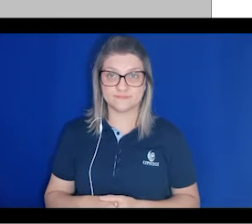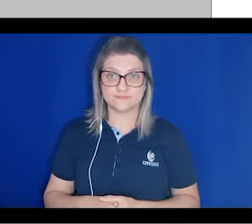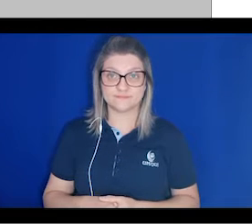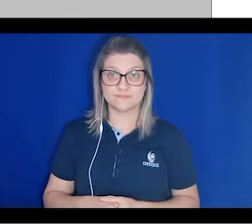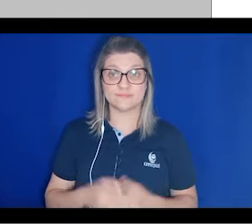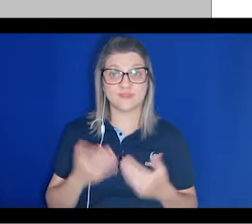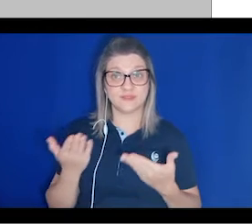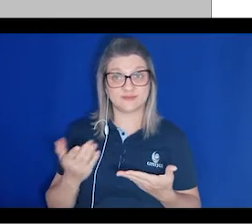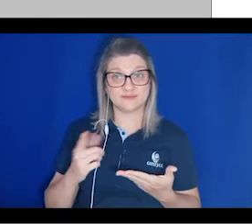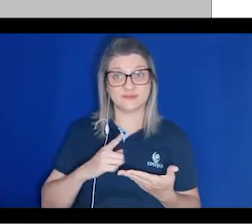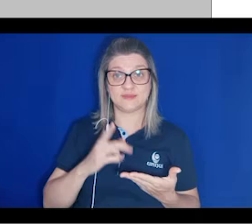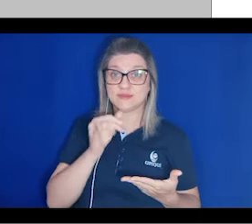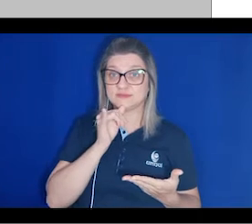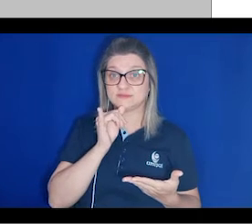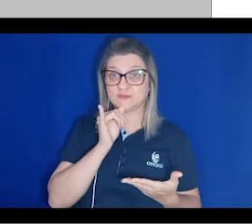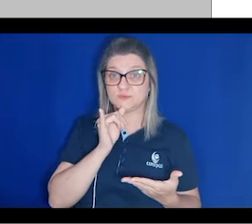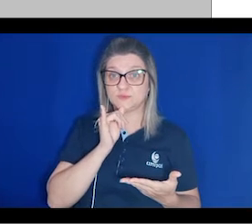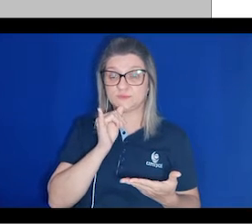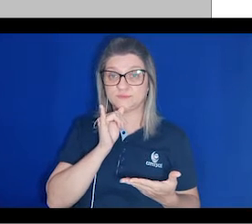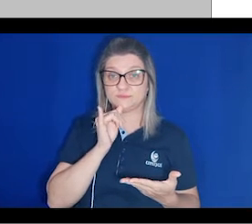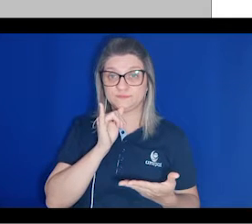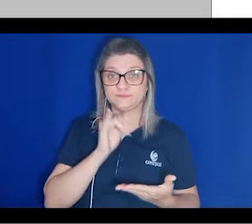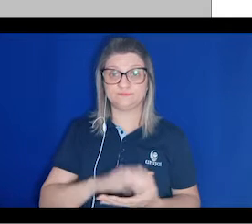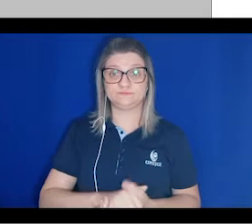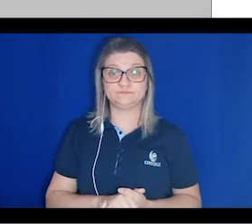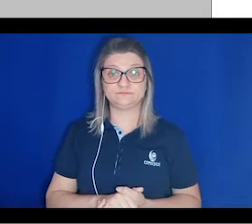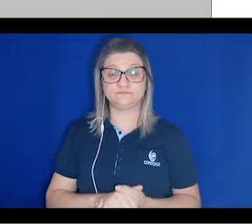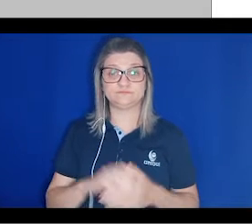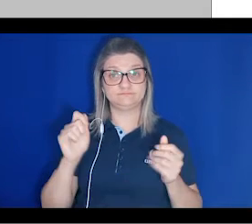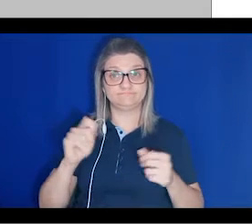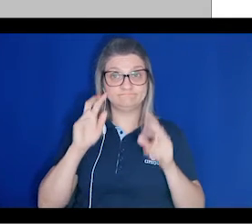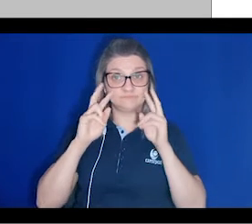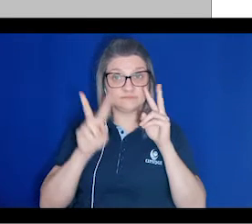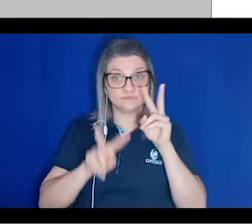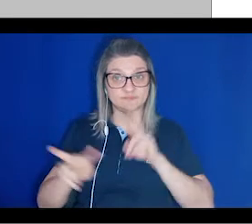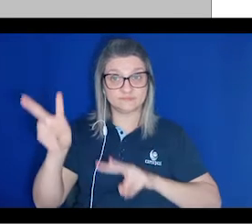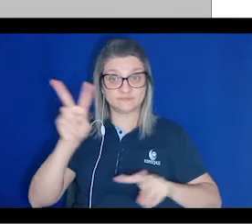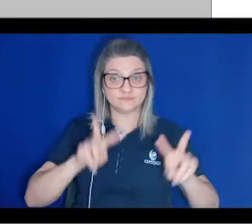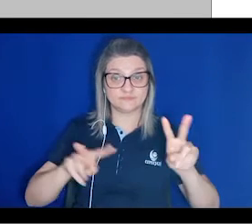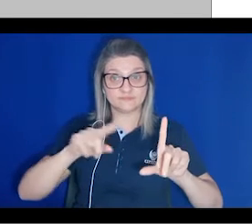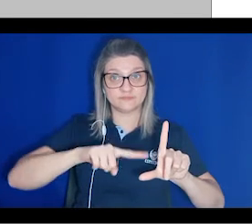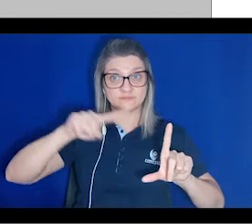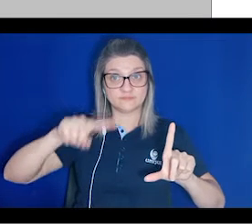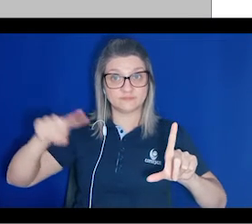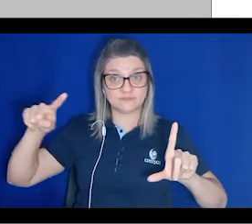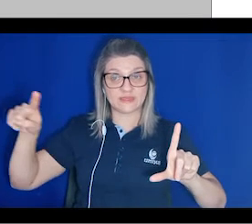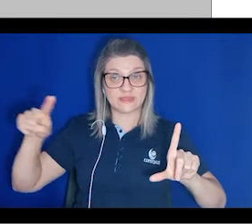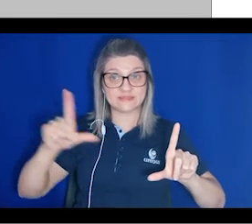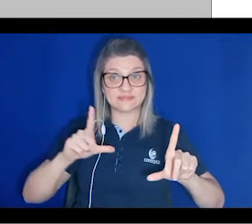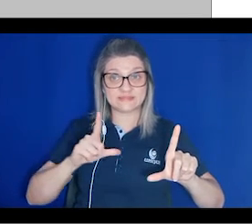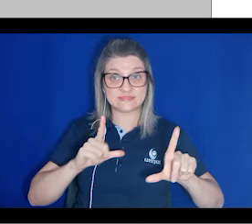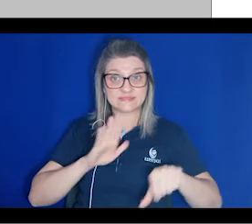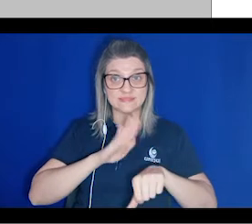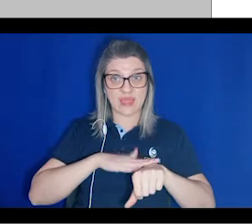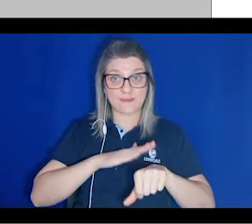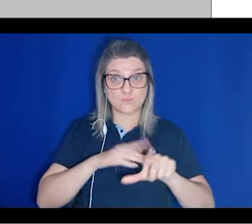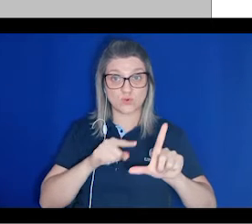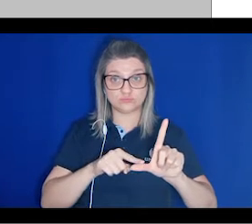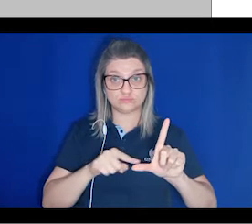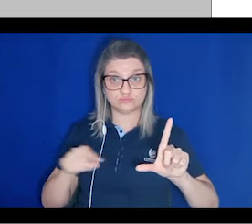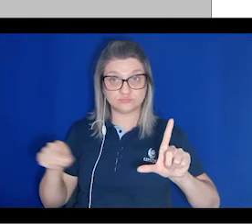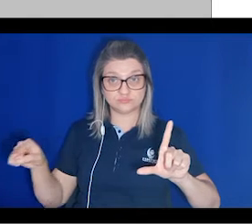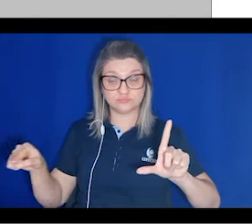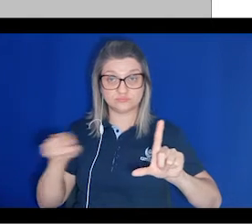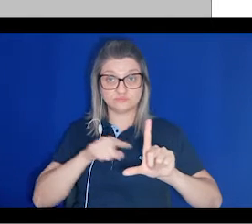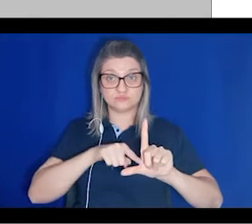Aqui nós temos o exemplo. Então, vocês podem ver nesse gráfico o tempo abaixo, no eixo X, no